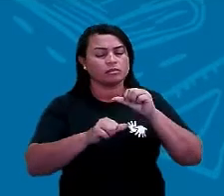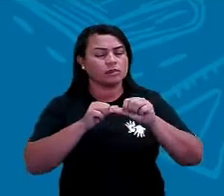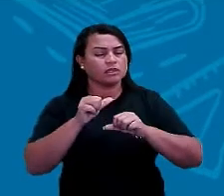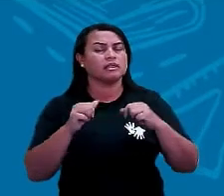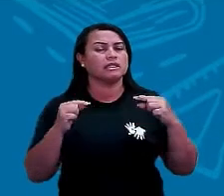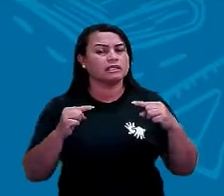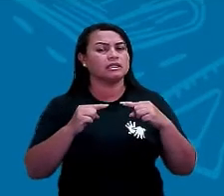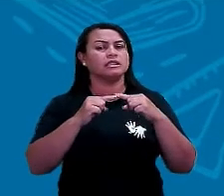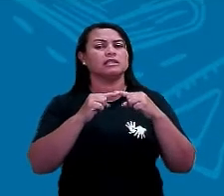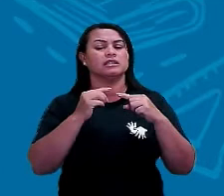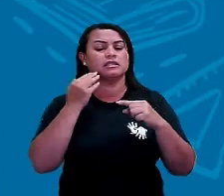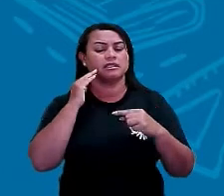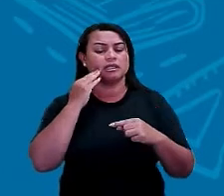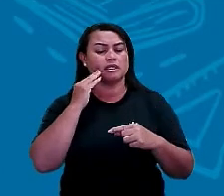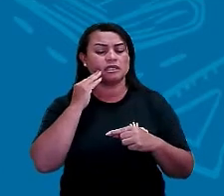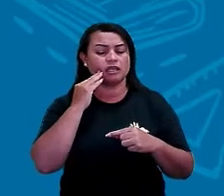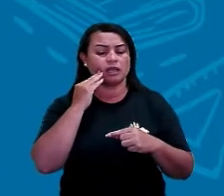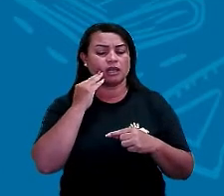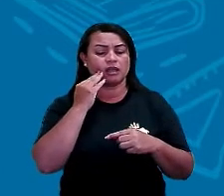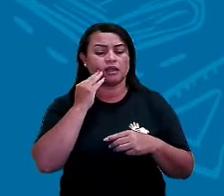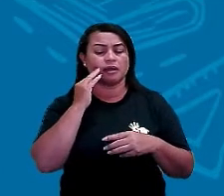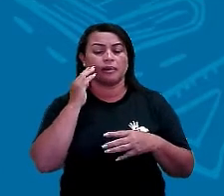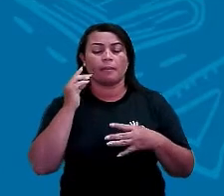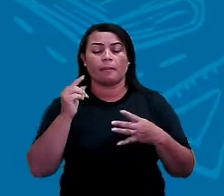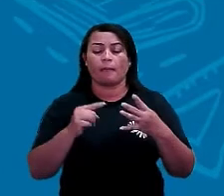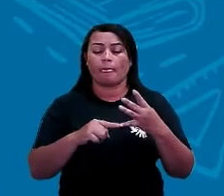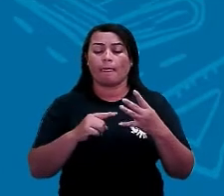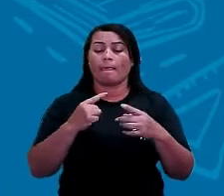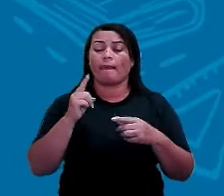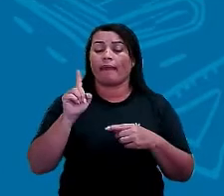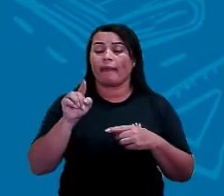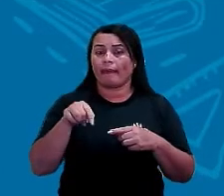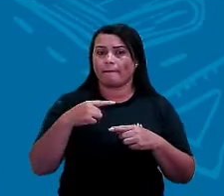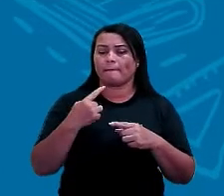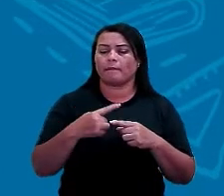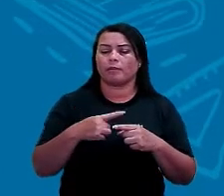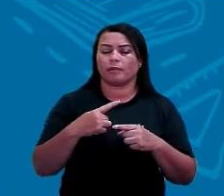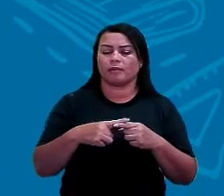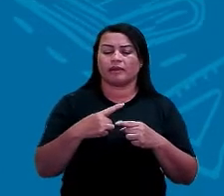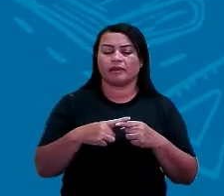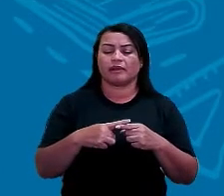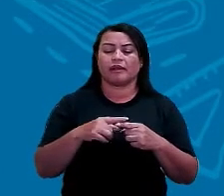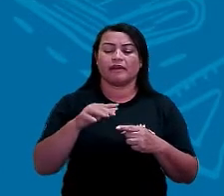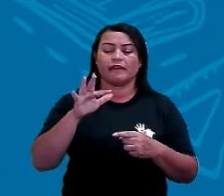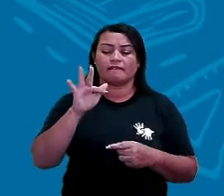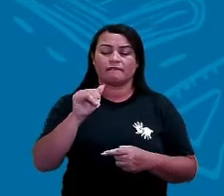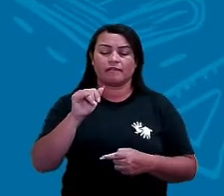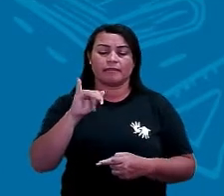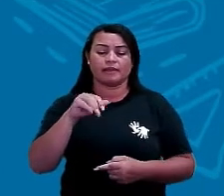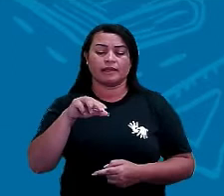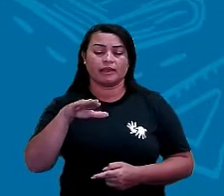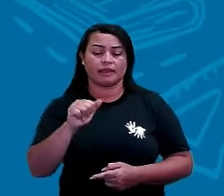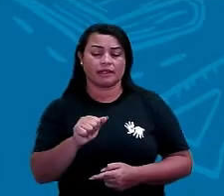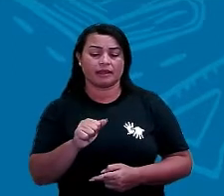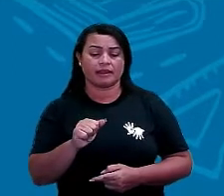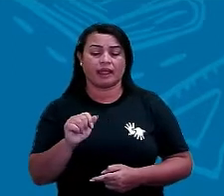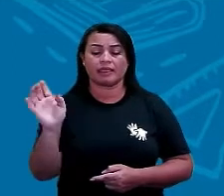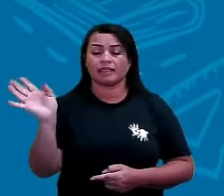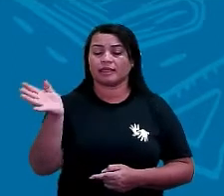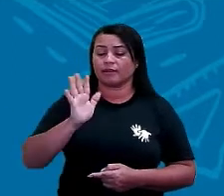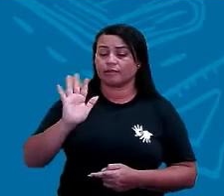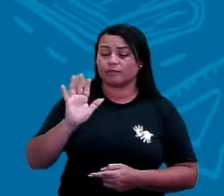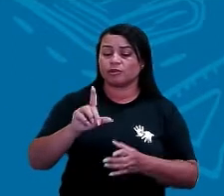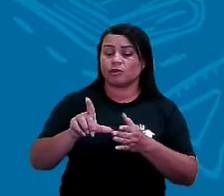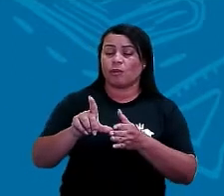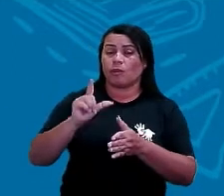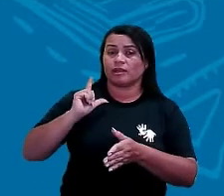encaixa. Nessa outra frase aqui, ó, é porque Fabiana não se despediu dela